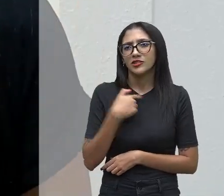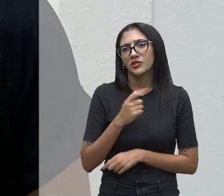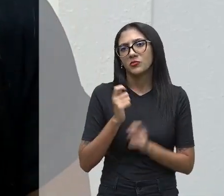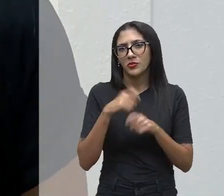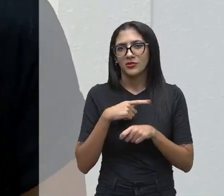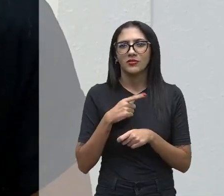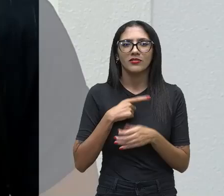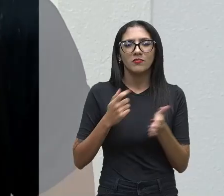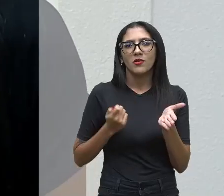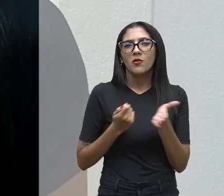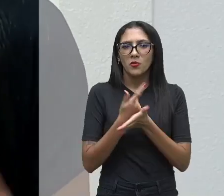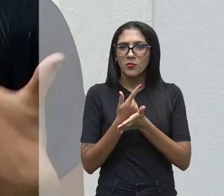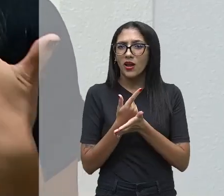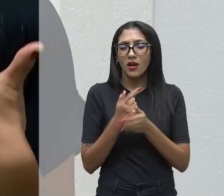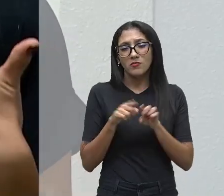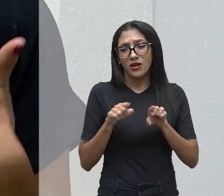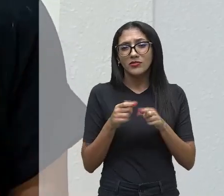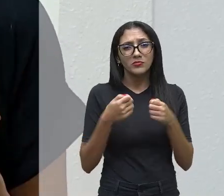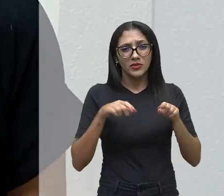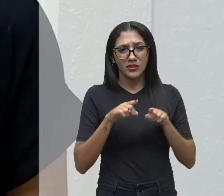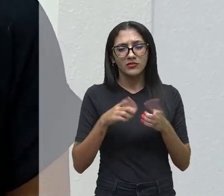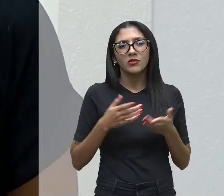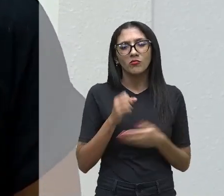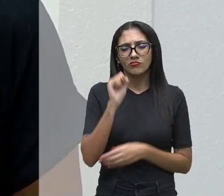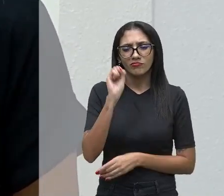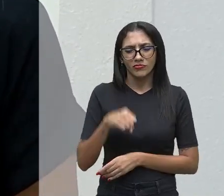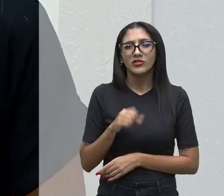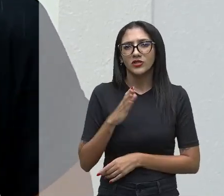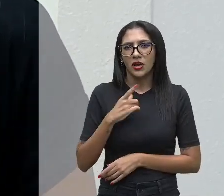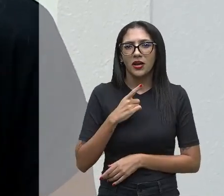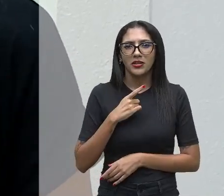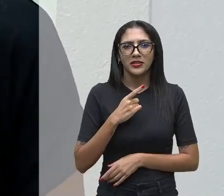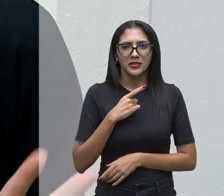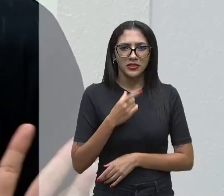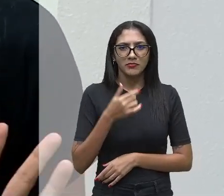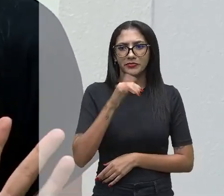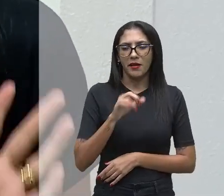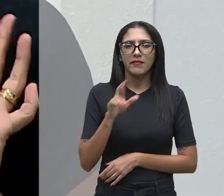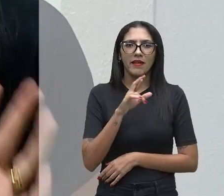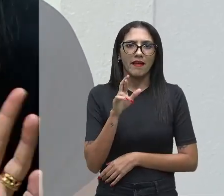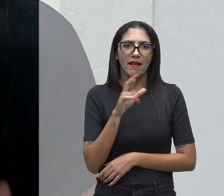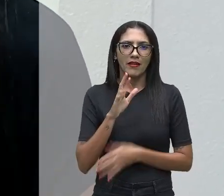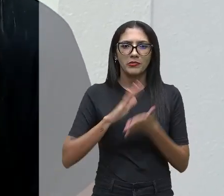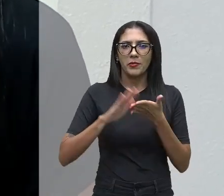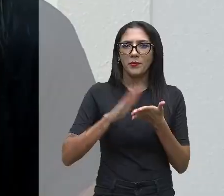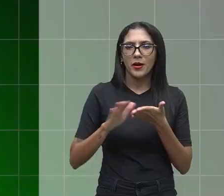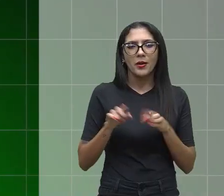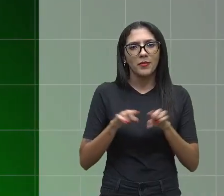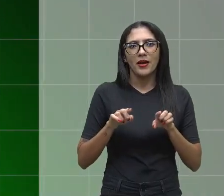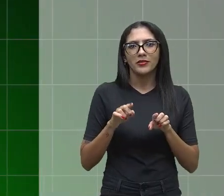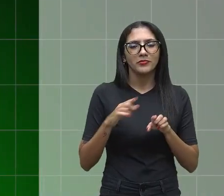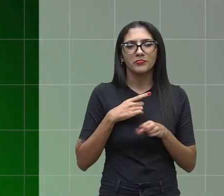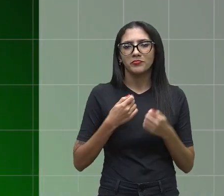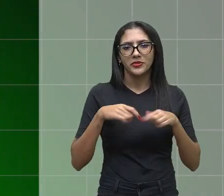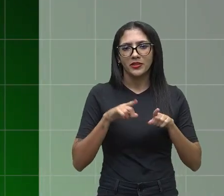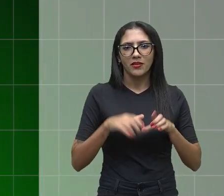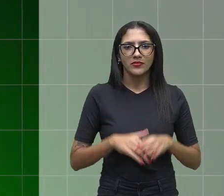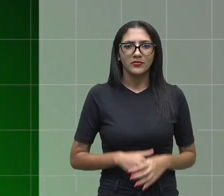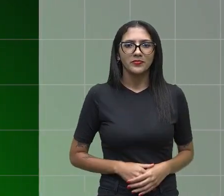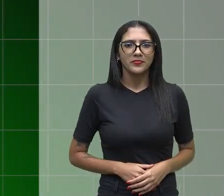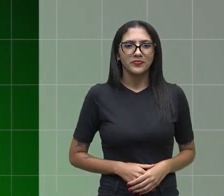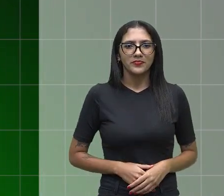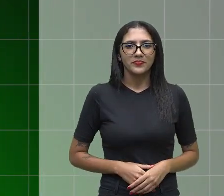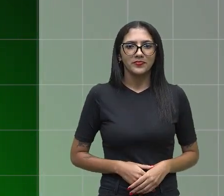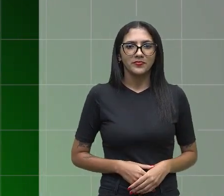gastando dinheiro sem necessidade. Então, com certeza, já gastei R$ 10 aí, sem ser necessário.